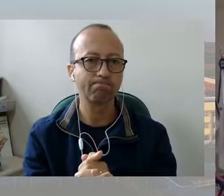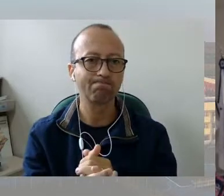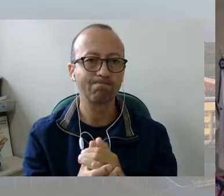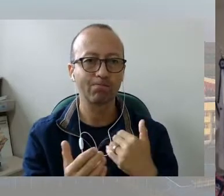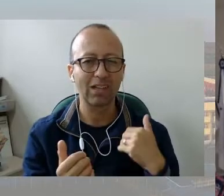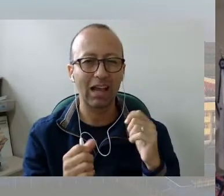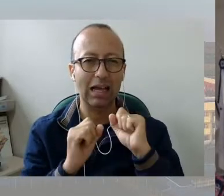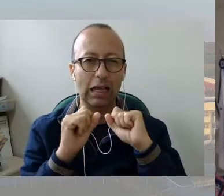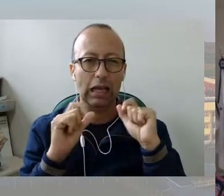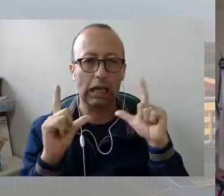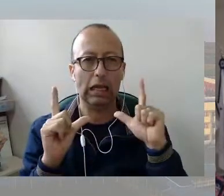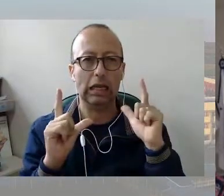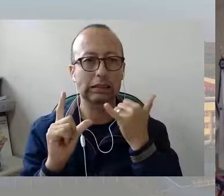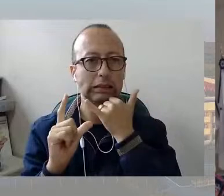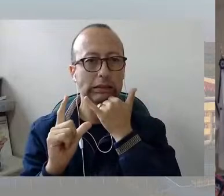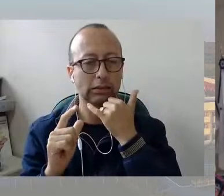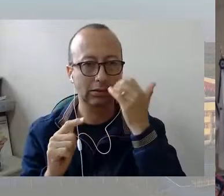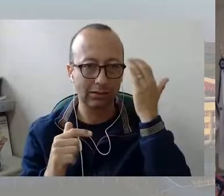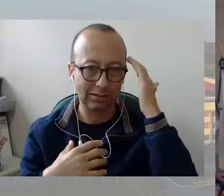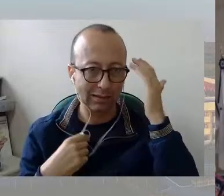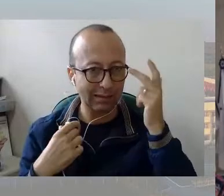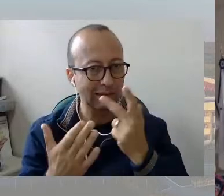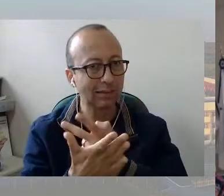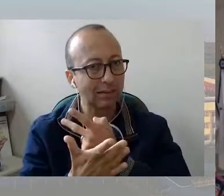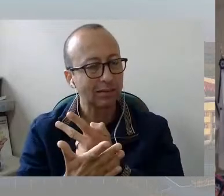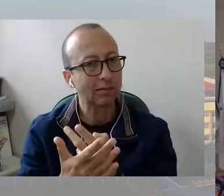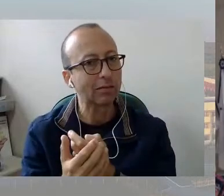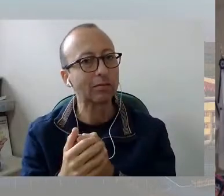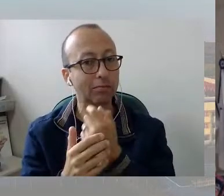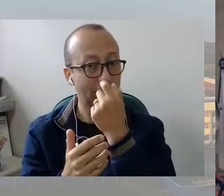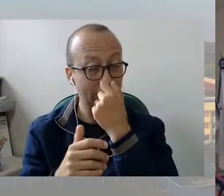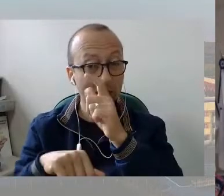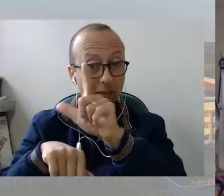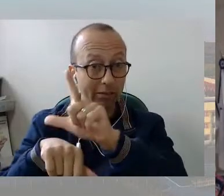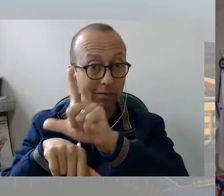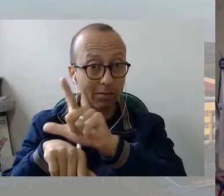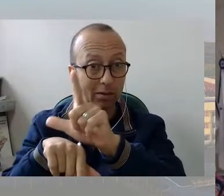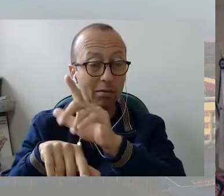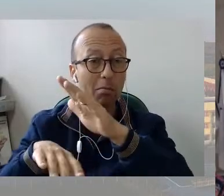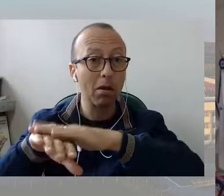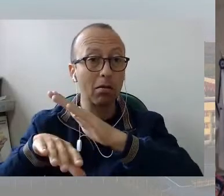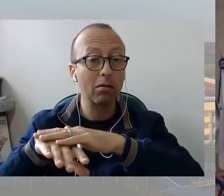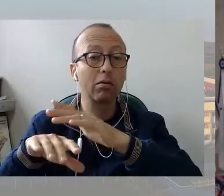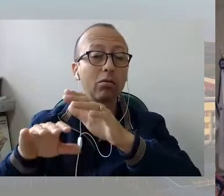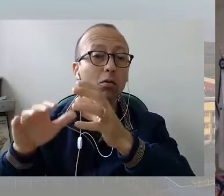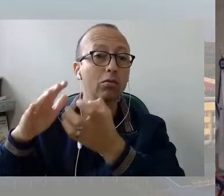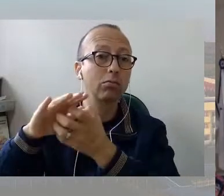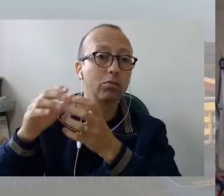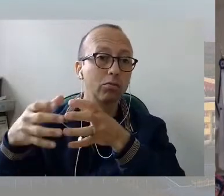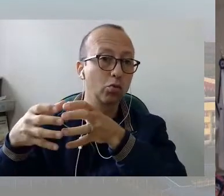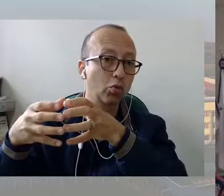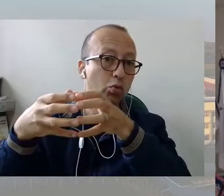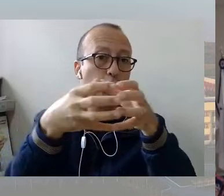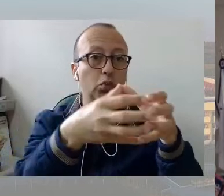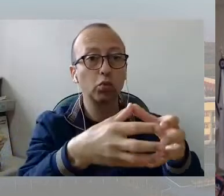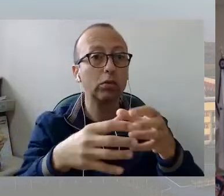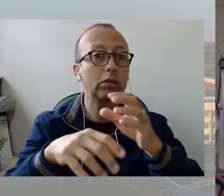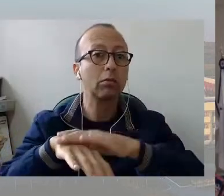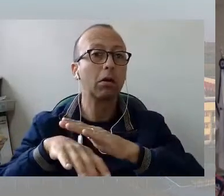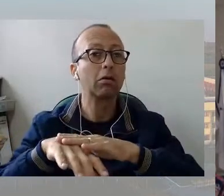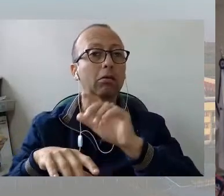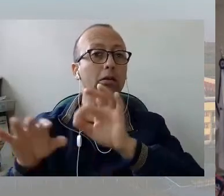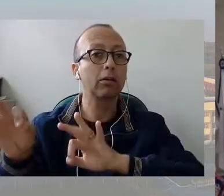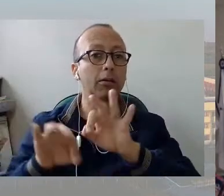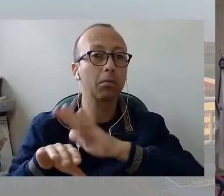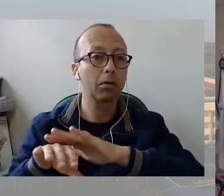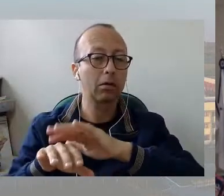nossa parte, pois o transporte que saiu do Livramento foi disponibilizado pela reitoria com o objetivo específico de transportar os conselheiros